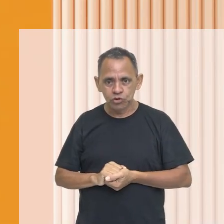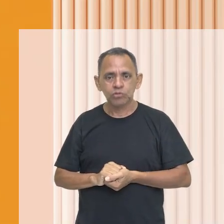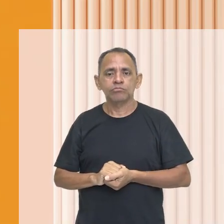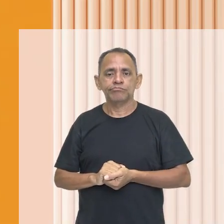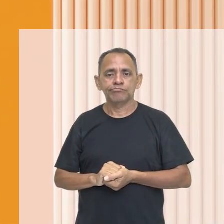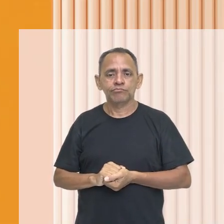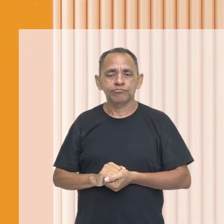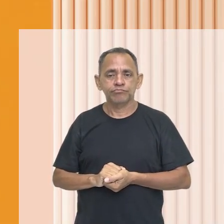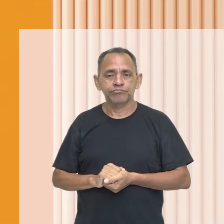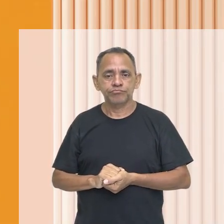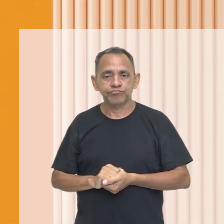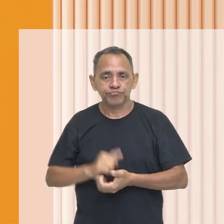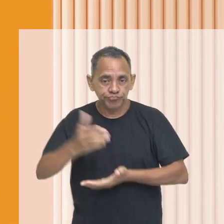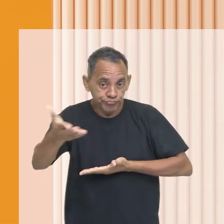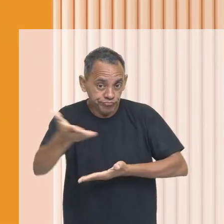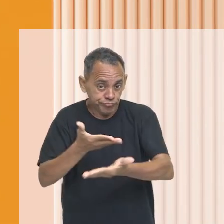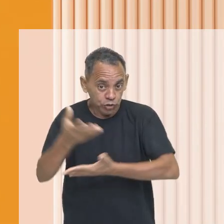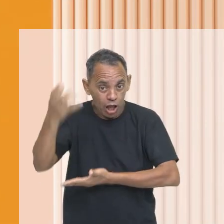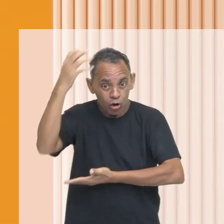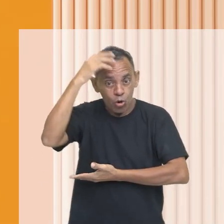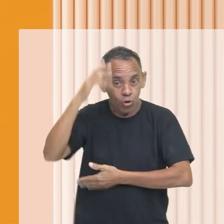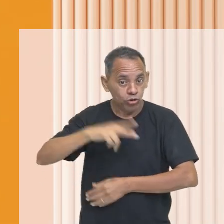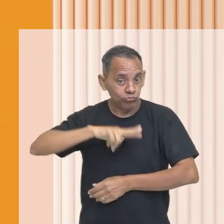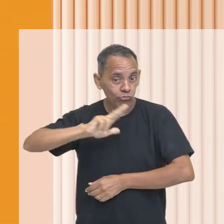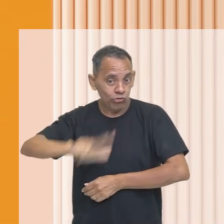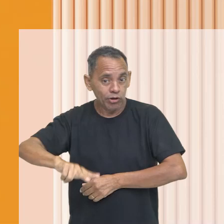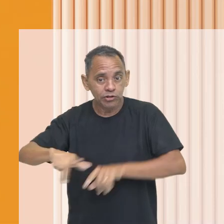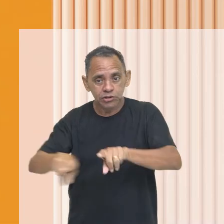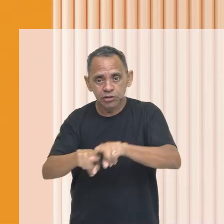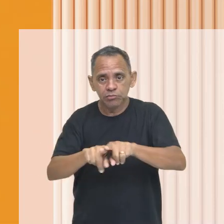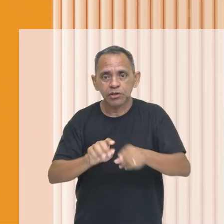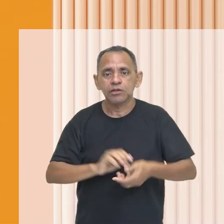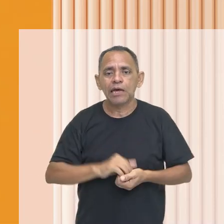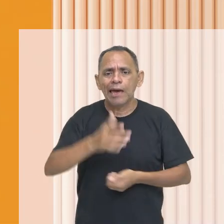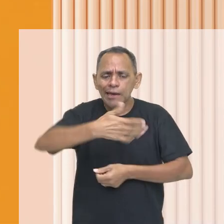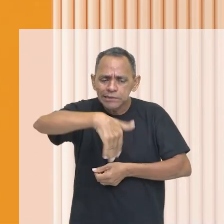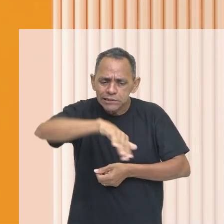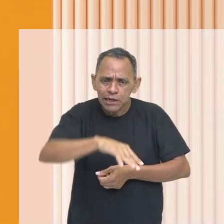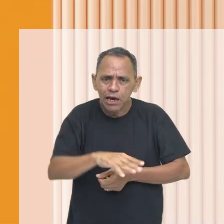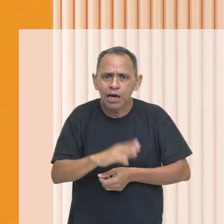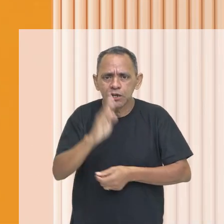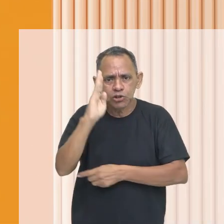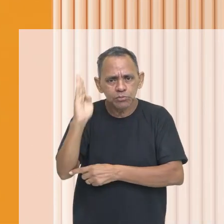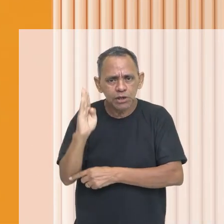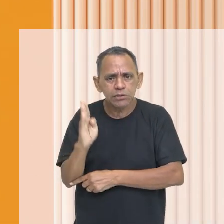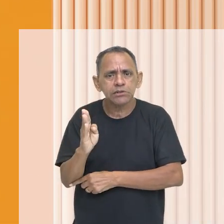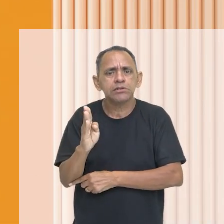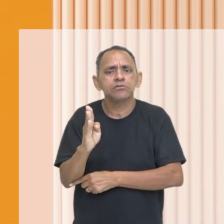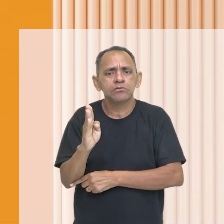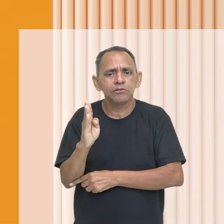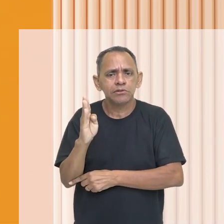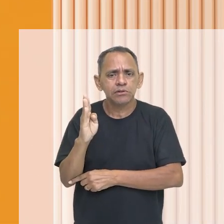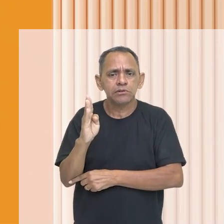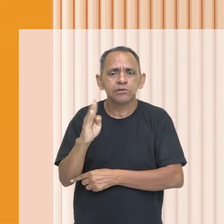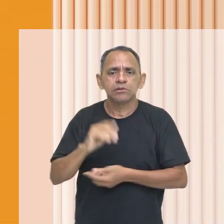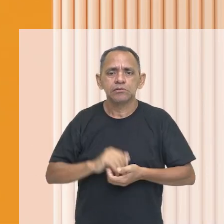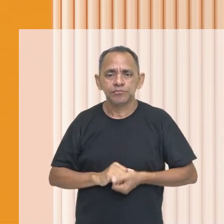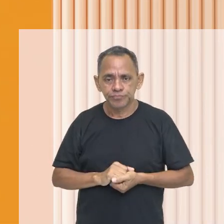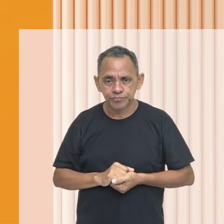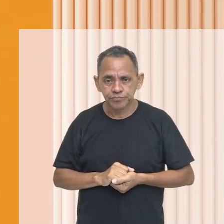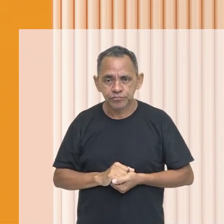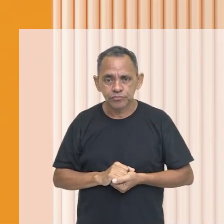só, para você estar bem situado, o território brasileiro, ele até então não